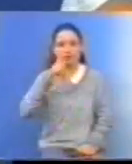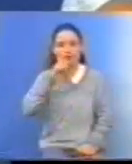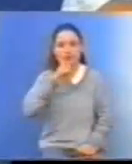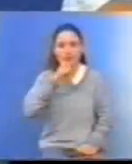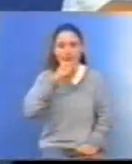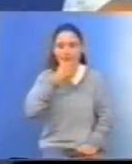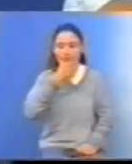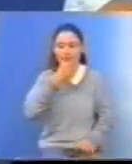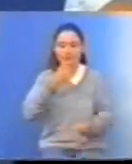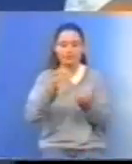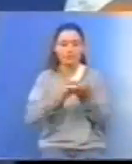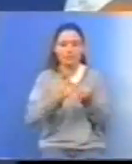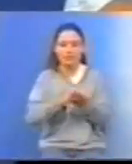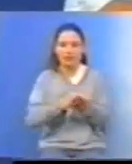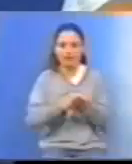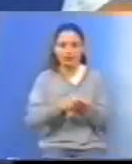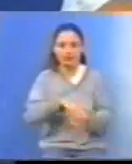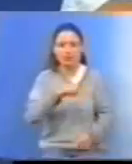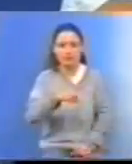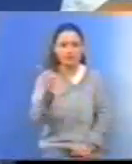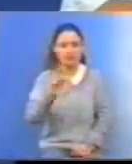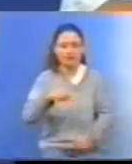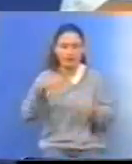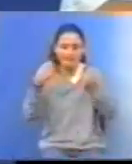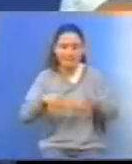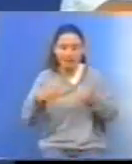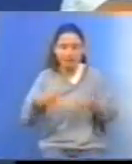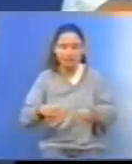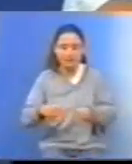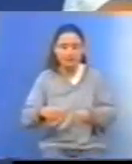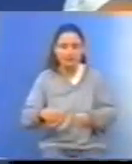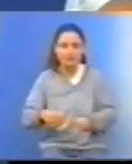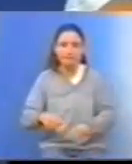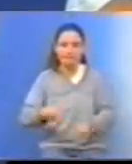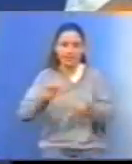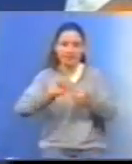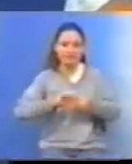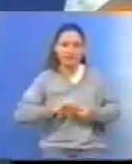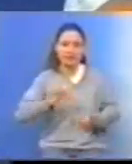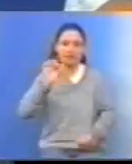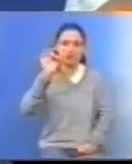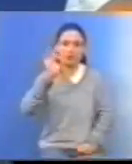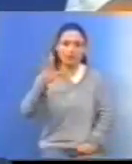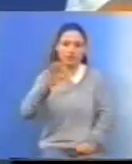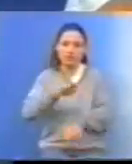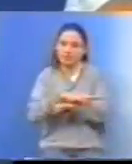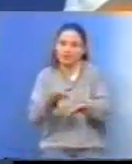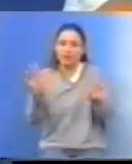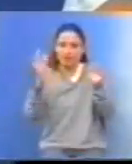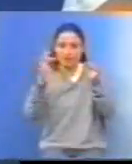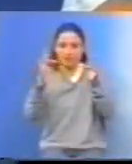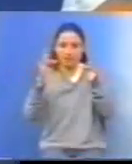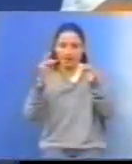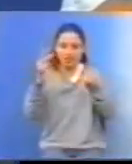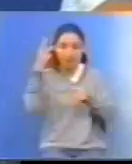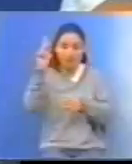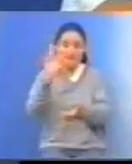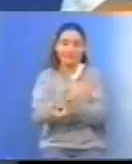solteira, que você precisa ficar solteiro para esperar Jesus chegar. Mas também, e veja